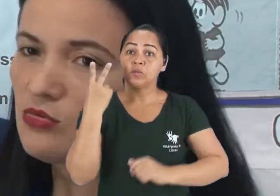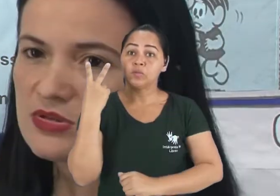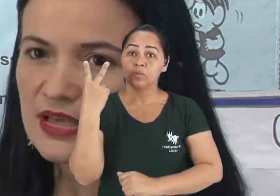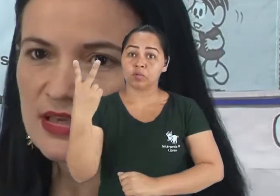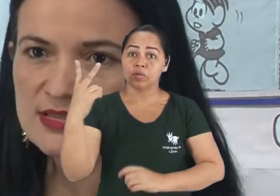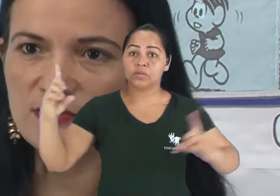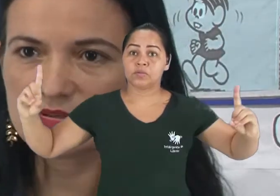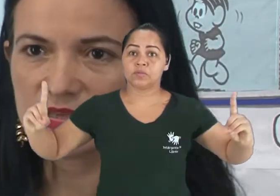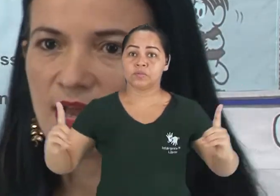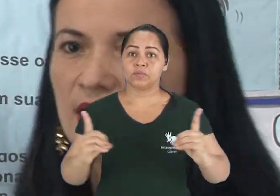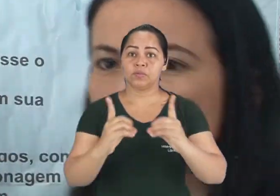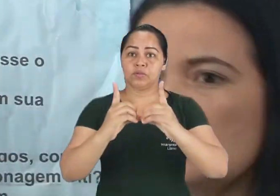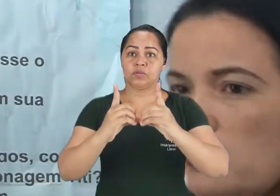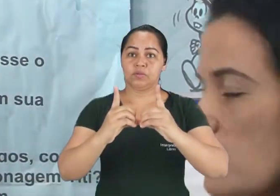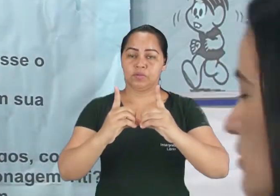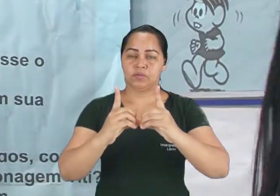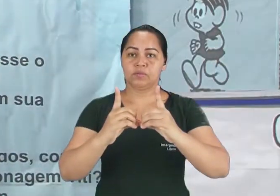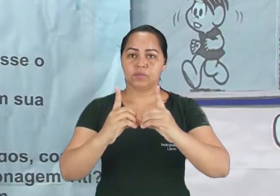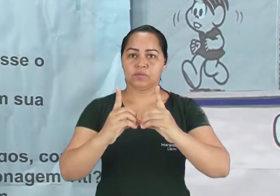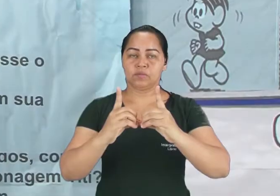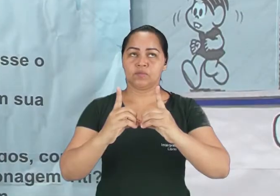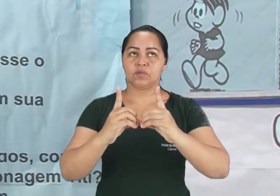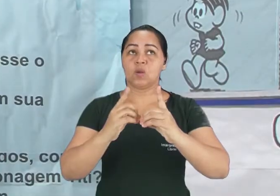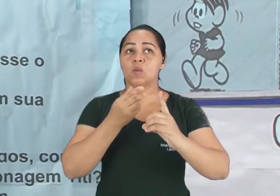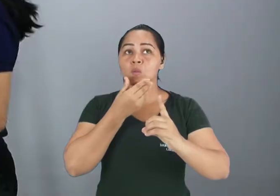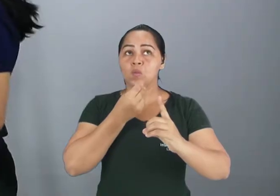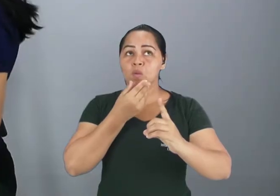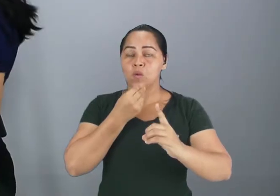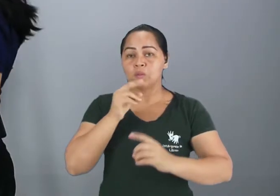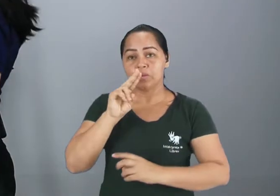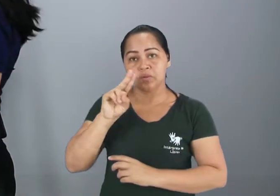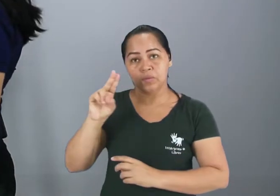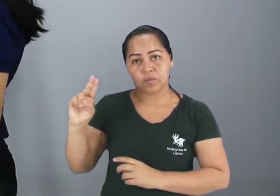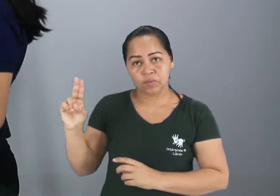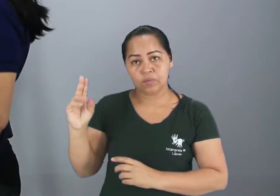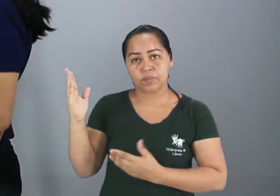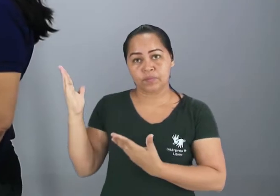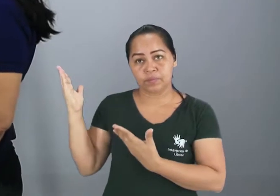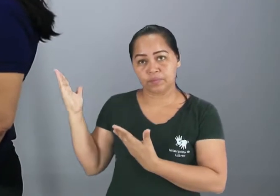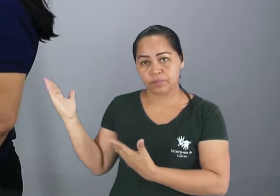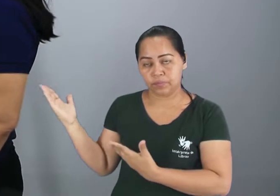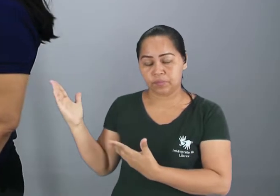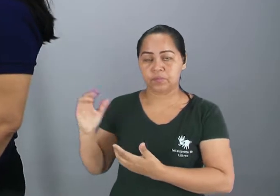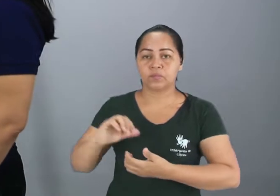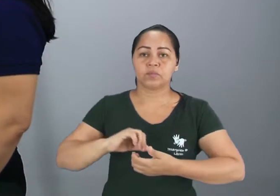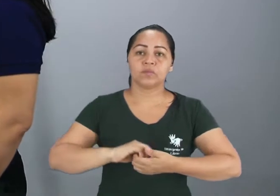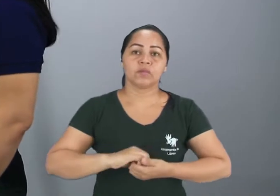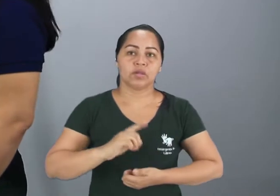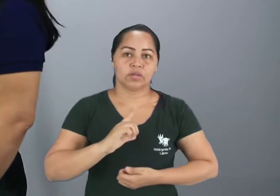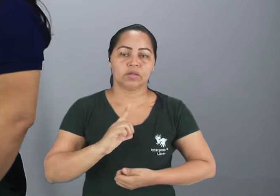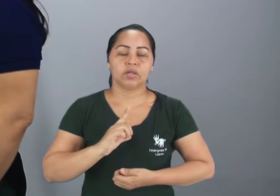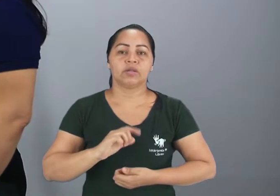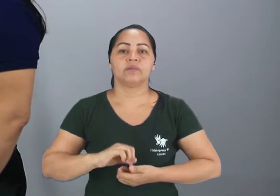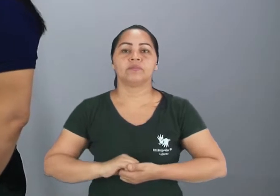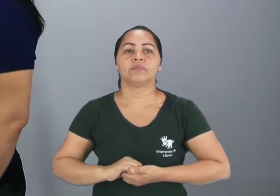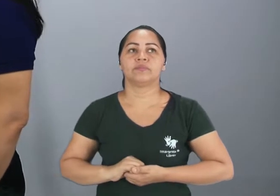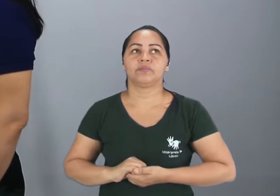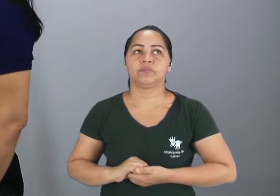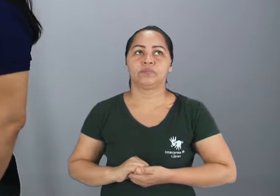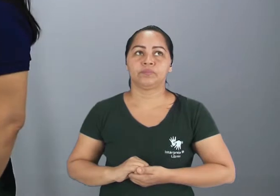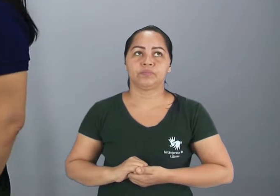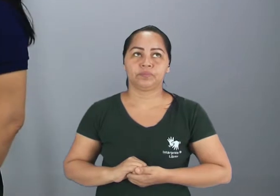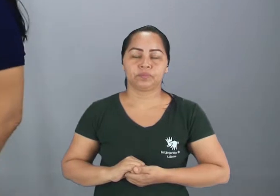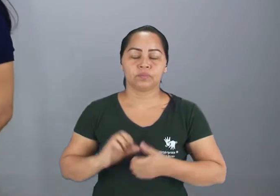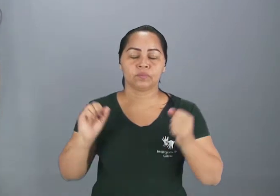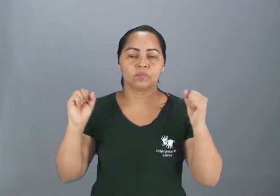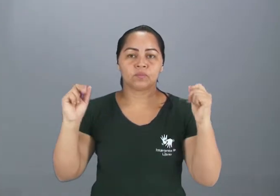que Carlos é quem escreveu esse cartão, tá bom? Olha só. Carlos, Jornal do Brasil, Rio de Janeiro, 4 de julho, tá? Carlos,